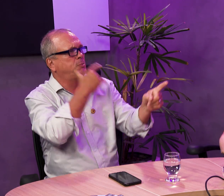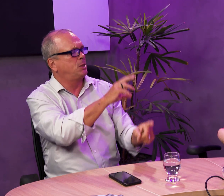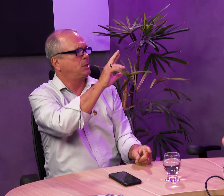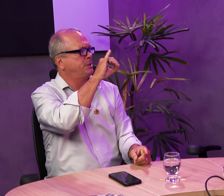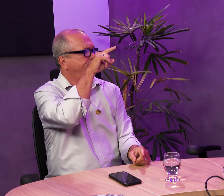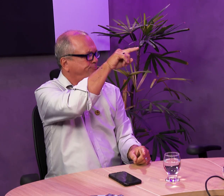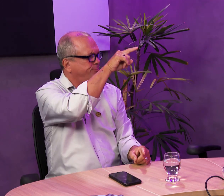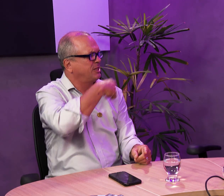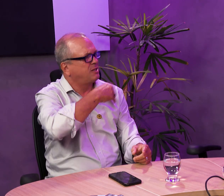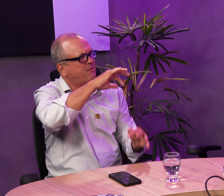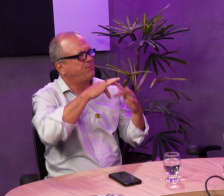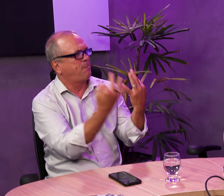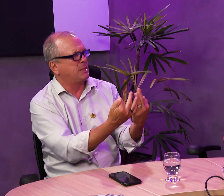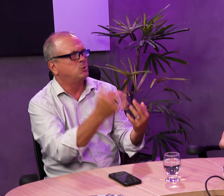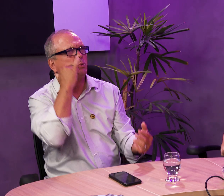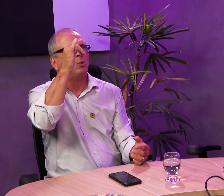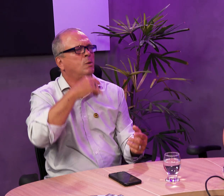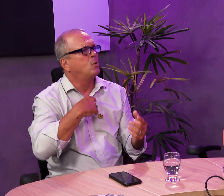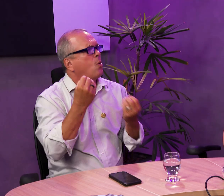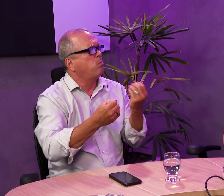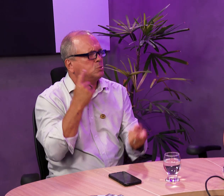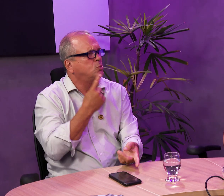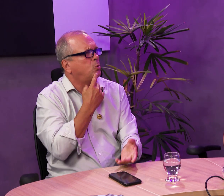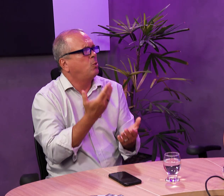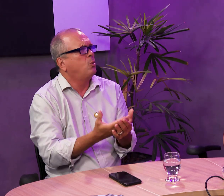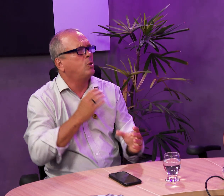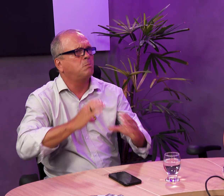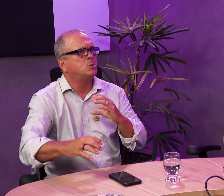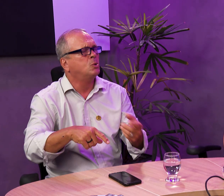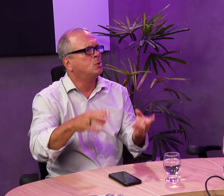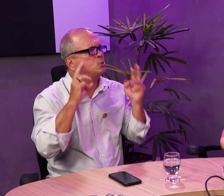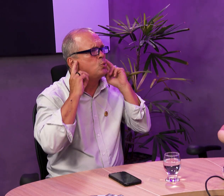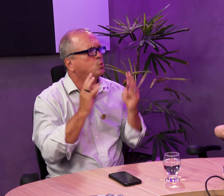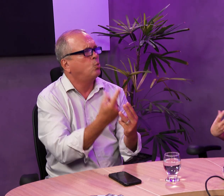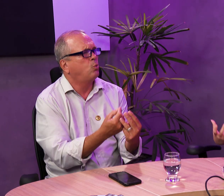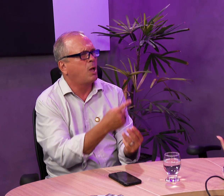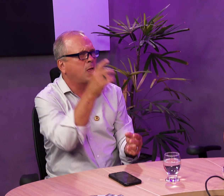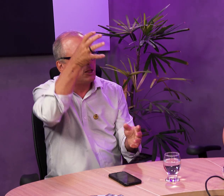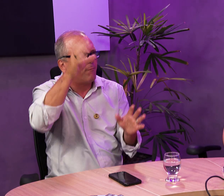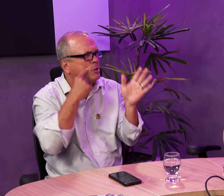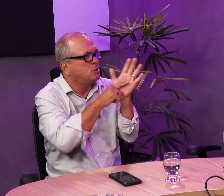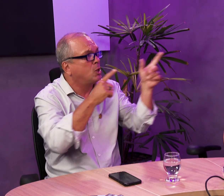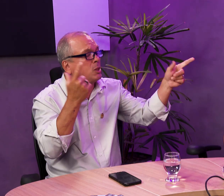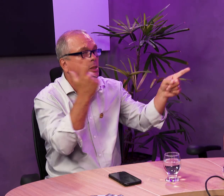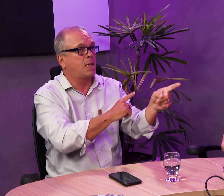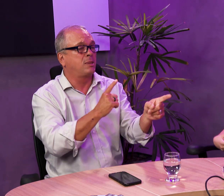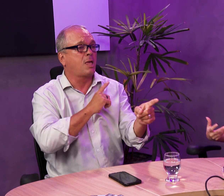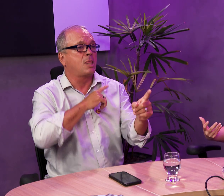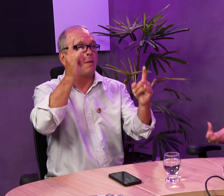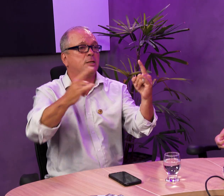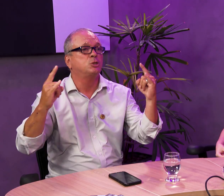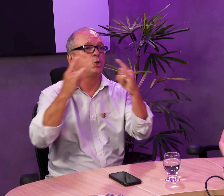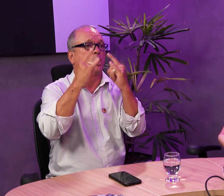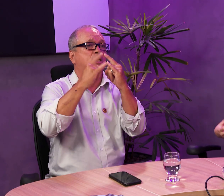meu pai, que era uma pessoa ouvinte, né, sem deficiência, tentou contato com a família dele para